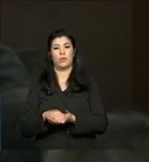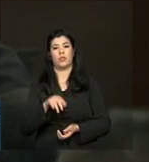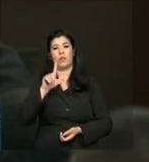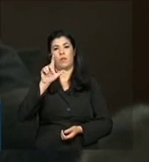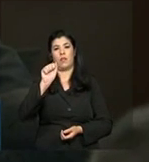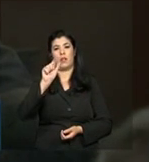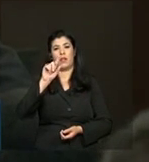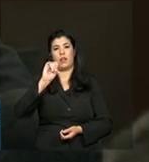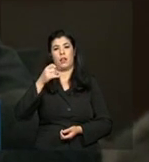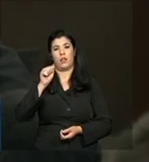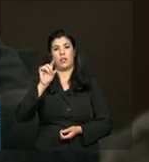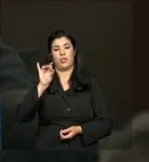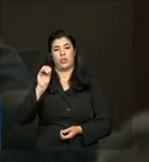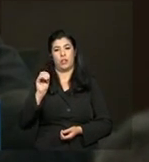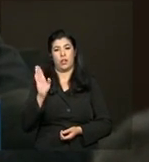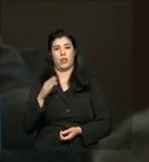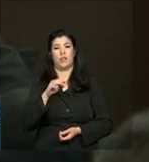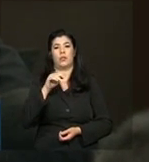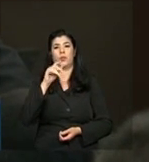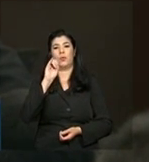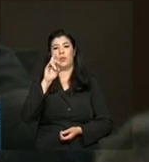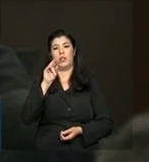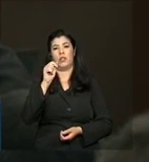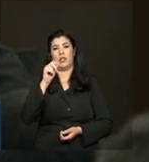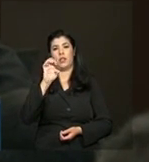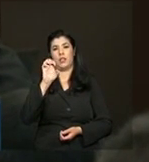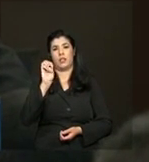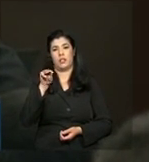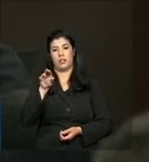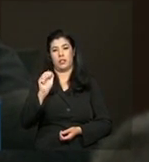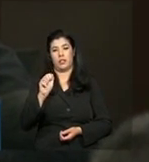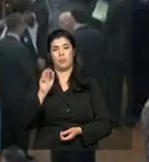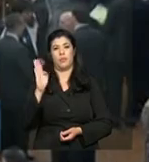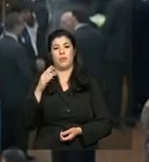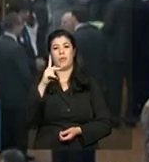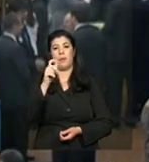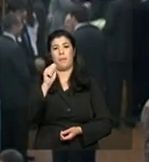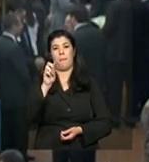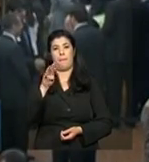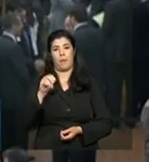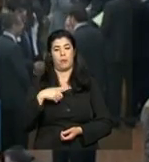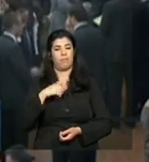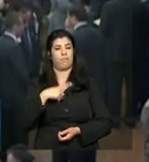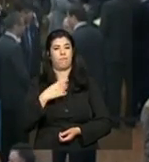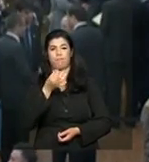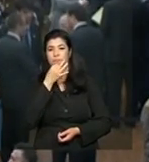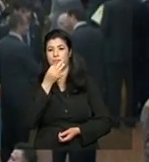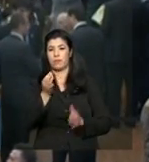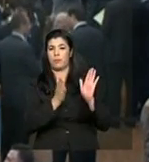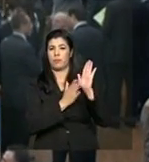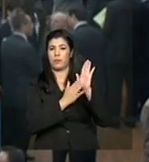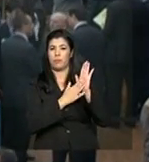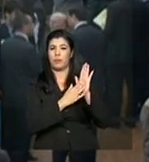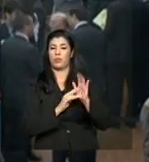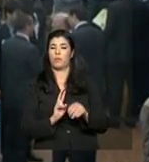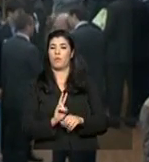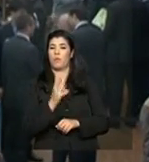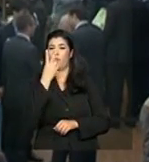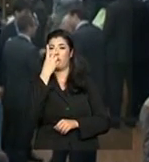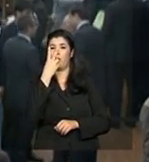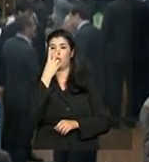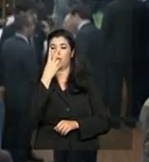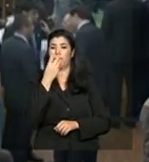Miracema-Lajeado, Lajeado-Palmas. Não serão aceitas propostas que ofertarem para a receita anual permitida valores superiores